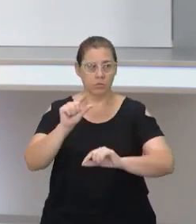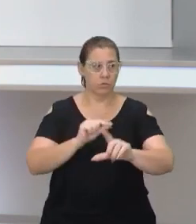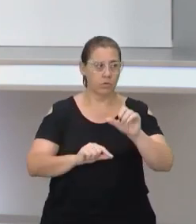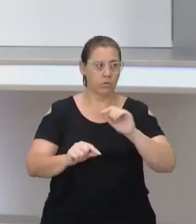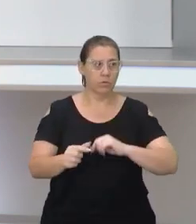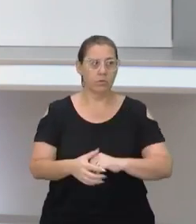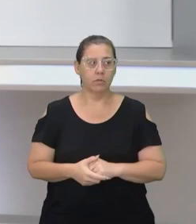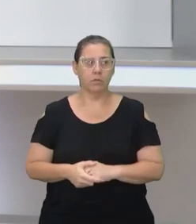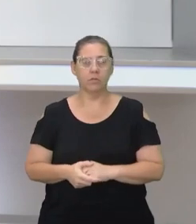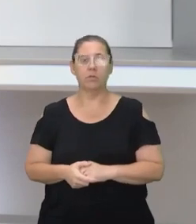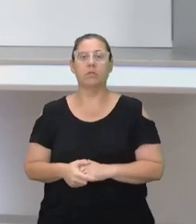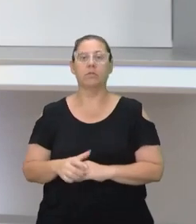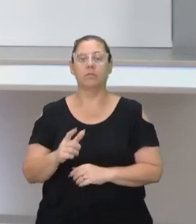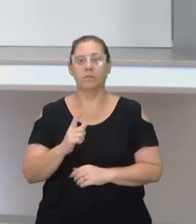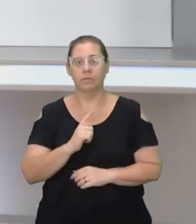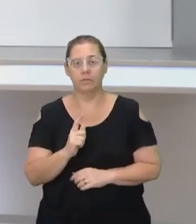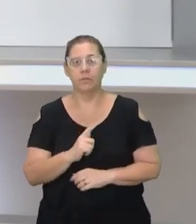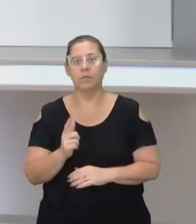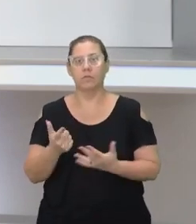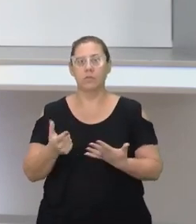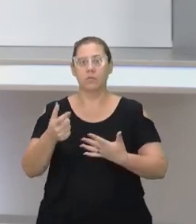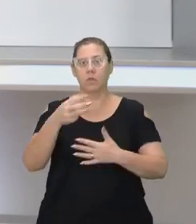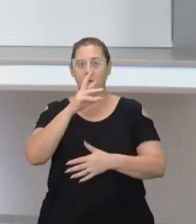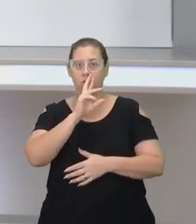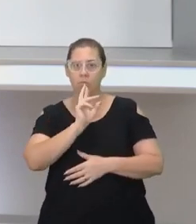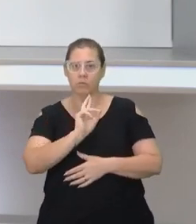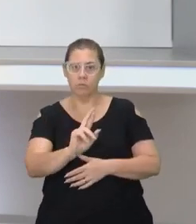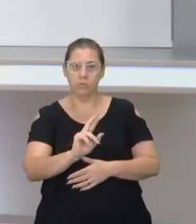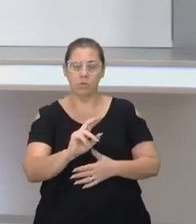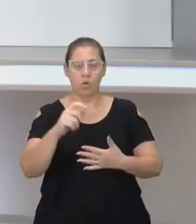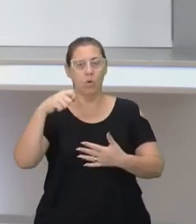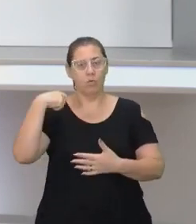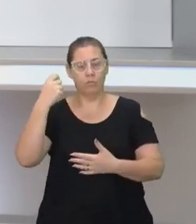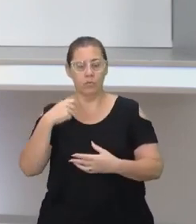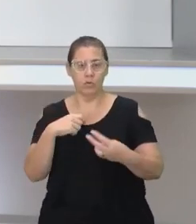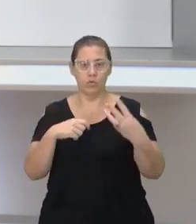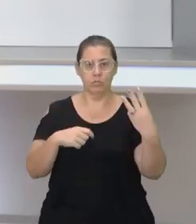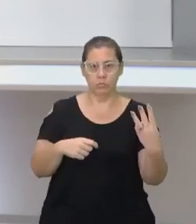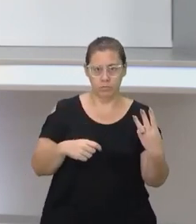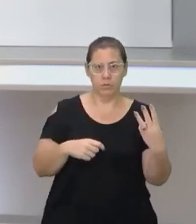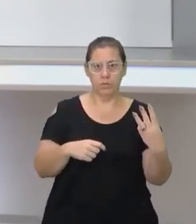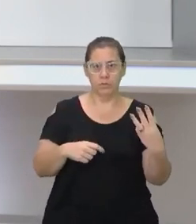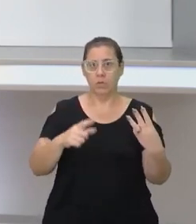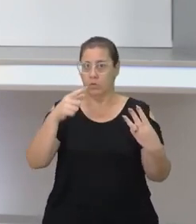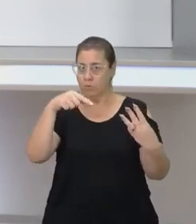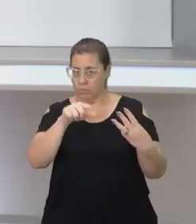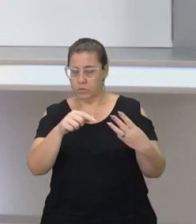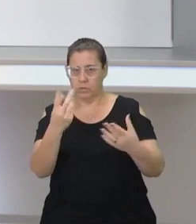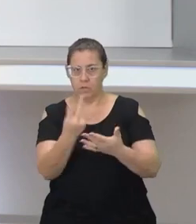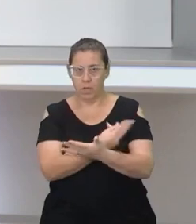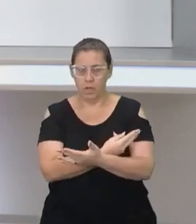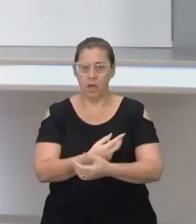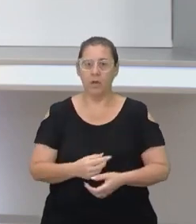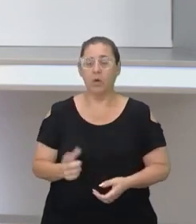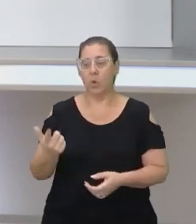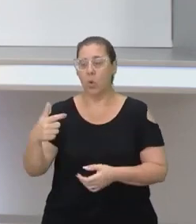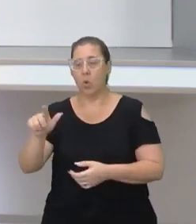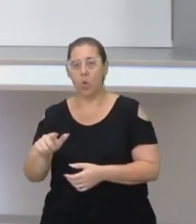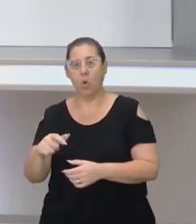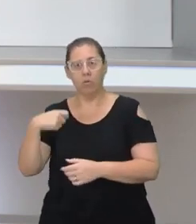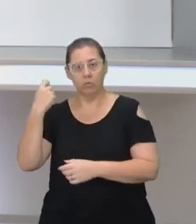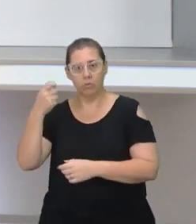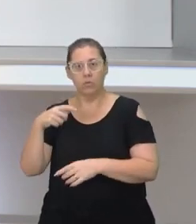que vocês mais erraram. Então, eu vou estar respondendo um vídeo com 3 questões das que vocês mais erraram e no outro